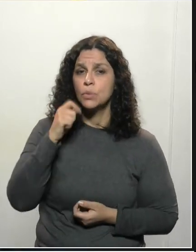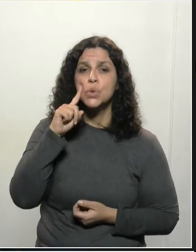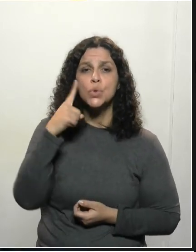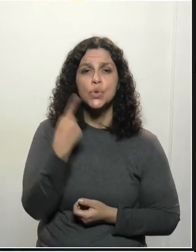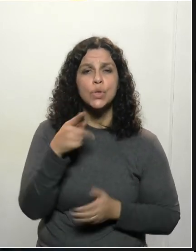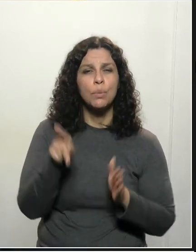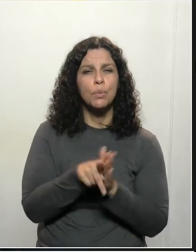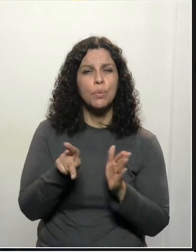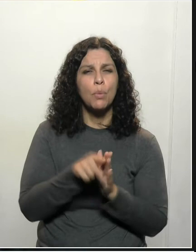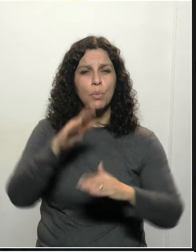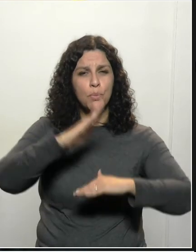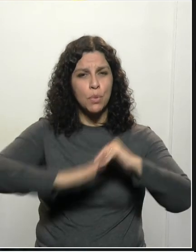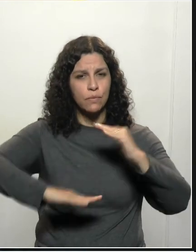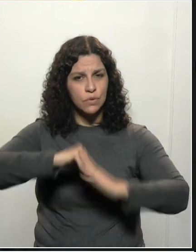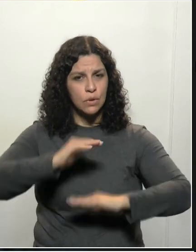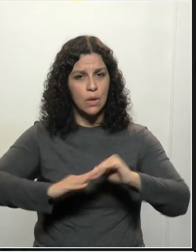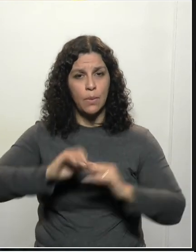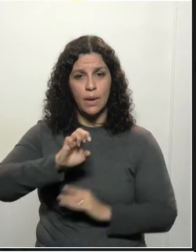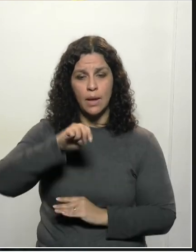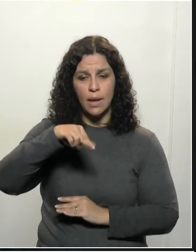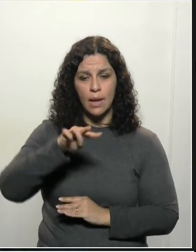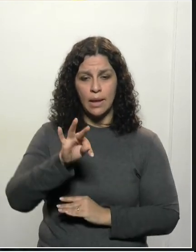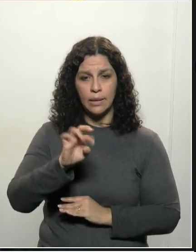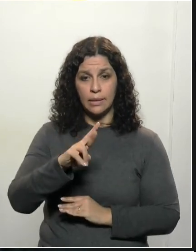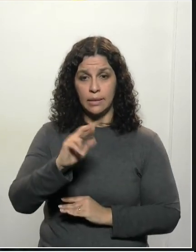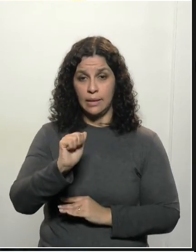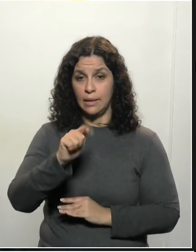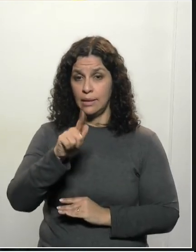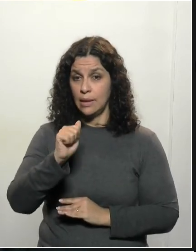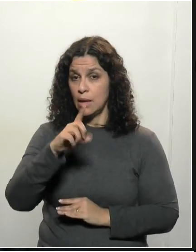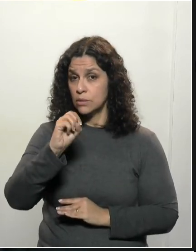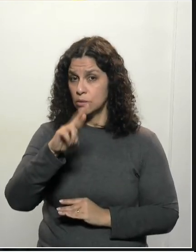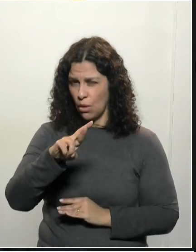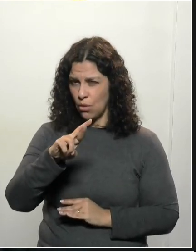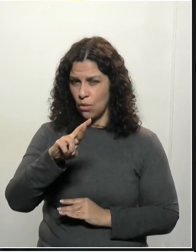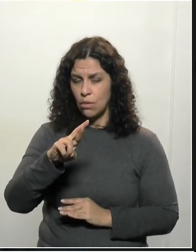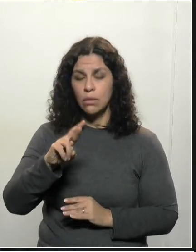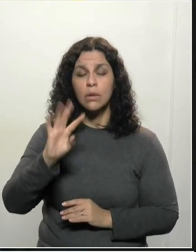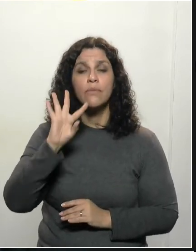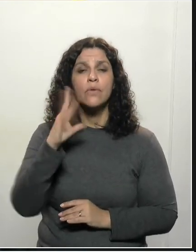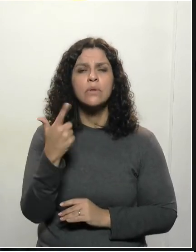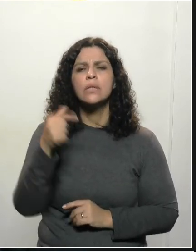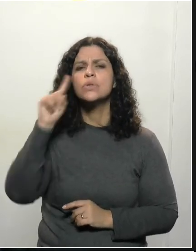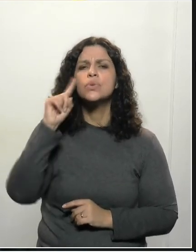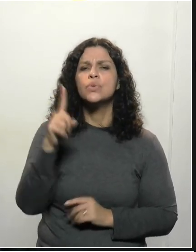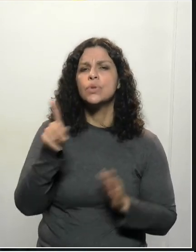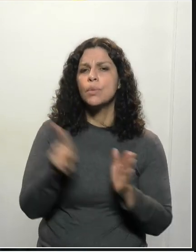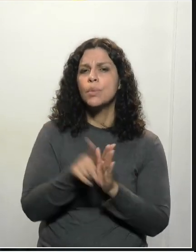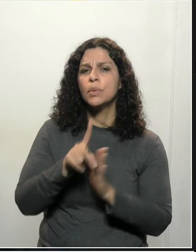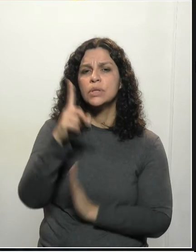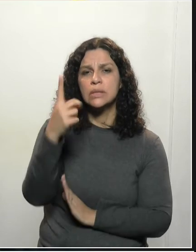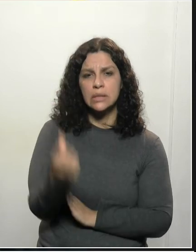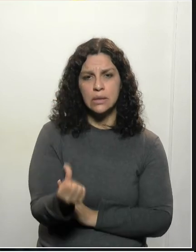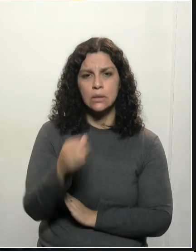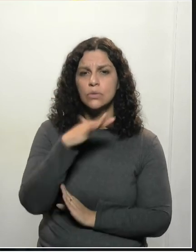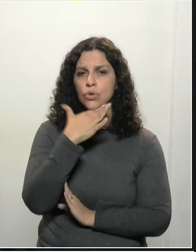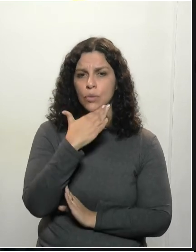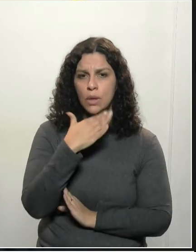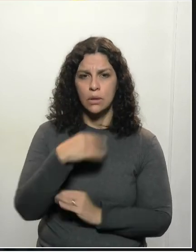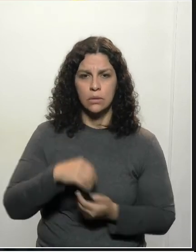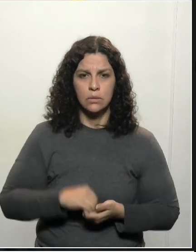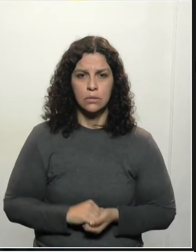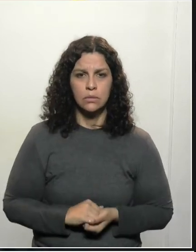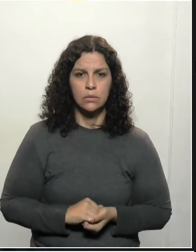o Dia do Entregador, a ser comemorado no dia 16 de